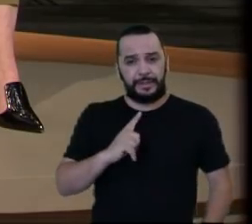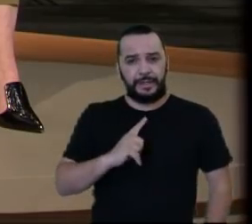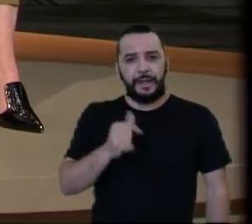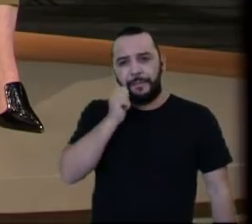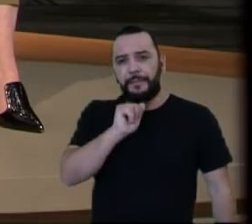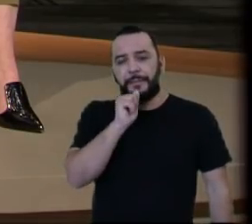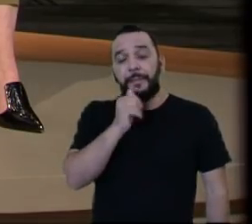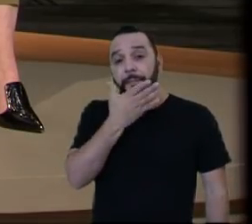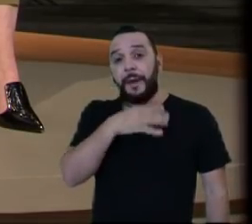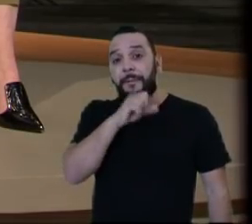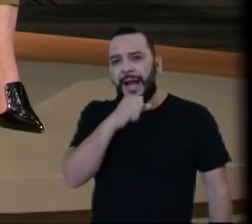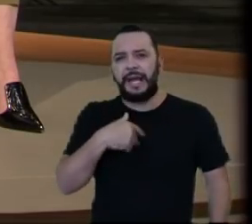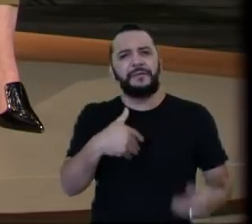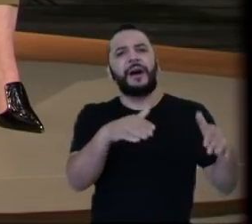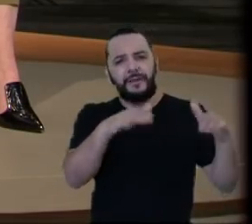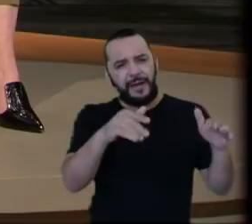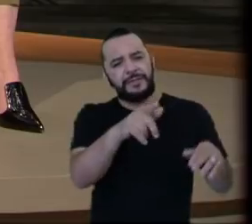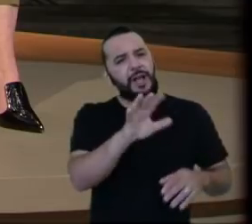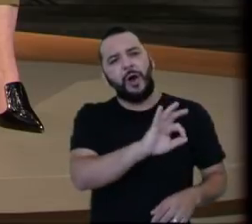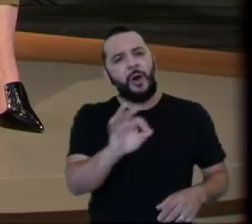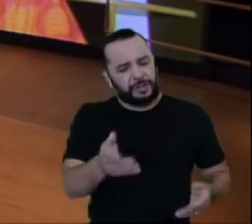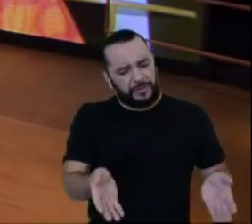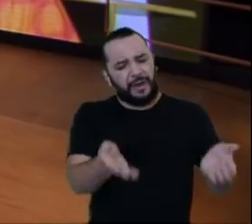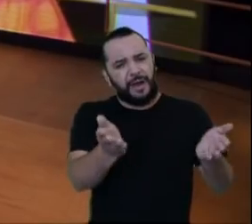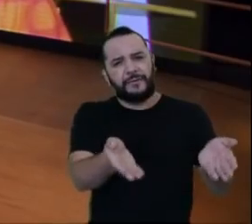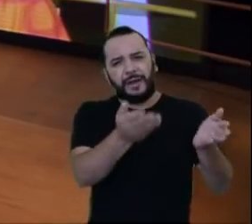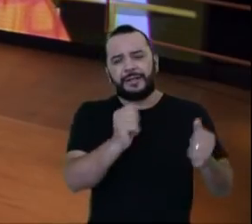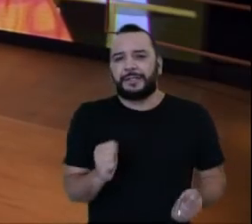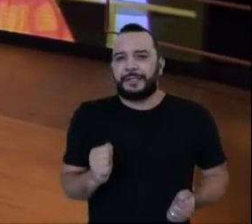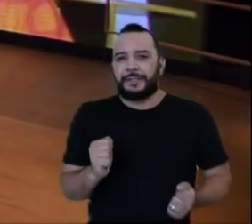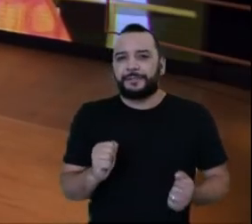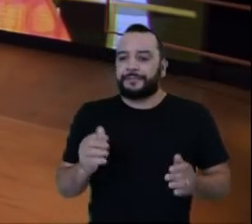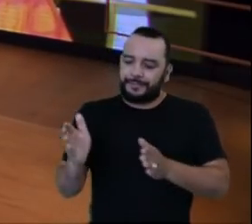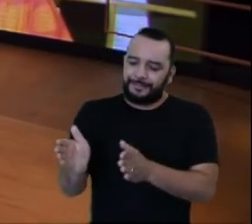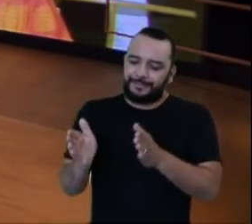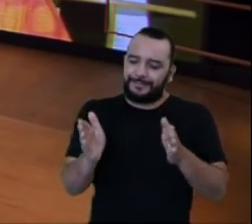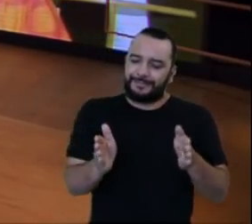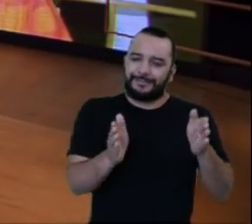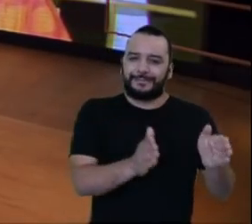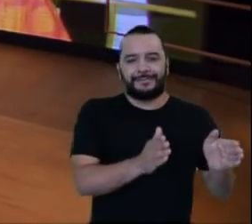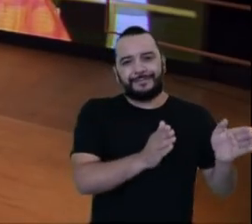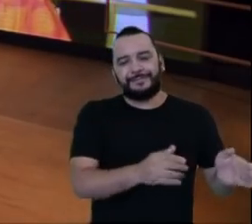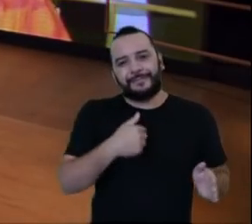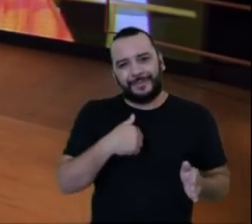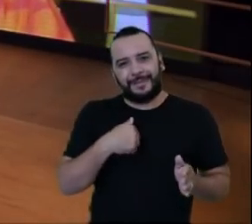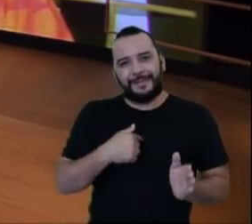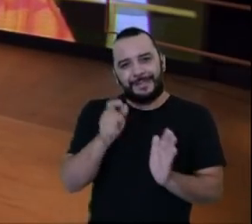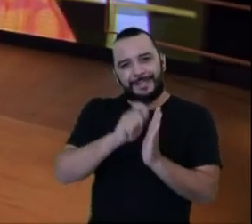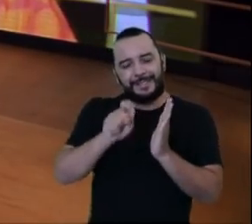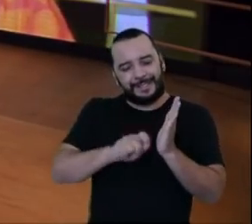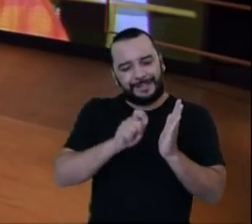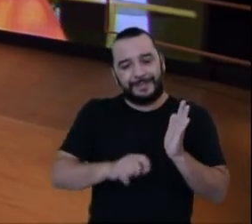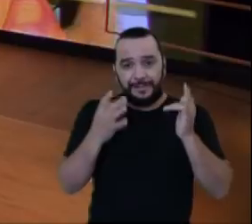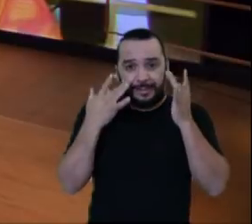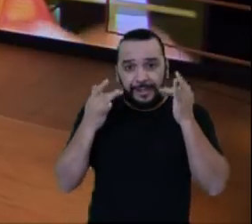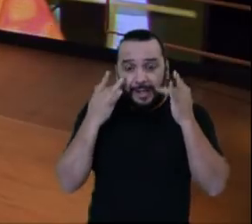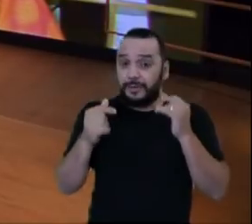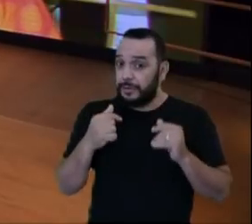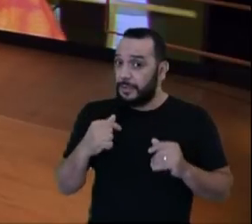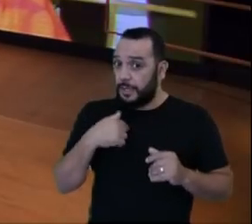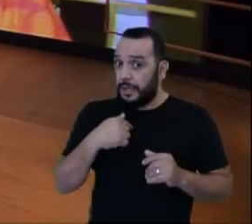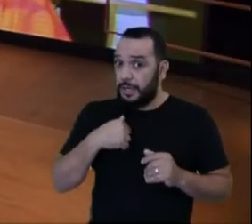desse trabalho. Ele achava que era muito bacana o fato de eu estar fazendo dramaturgia, dirigir, de eu dirigir a mamãe, e a mamãe ficava um